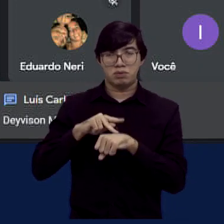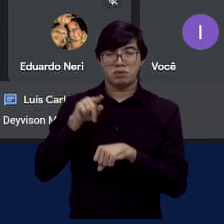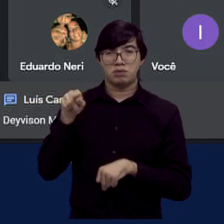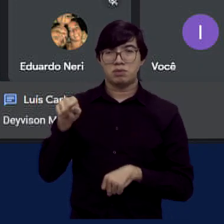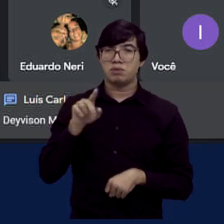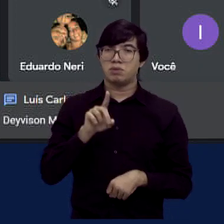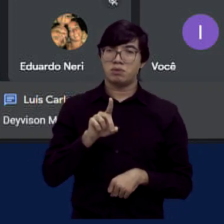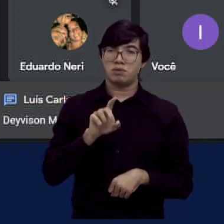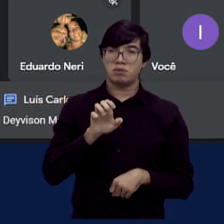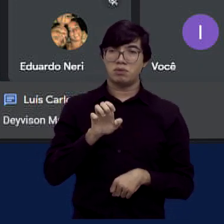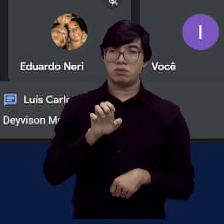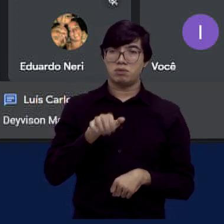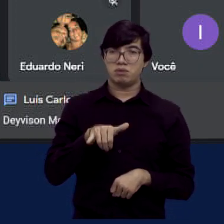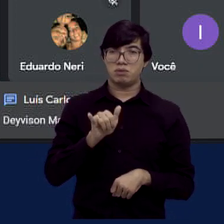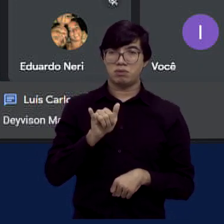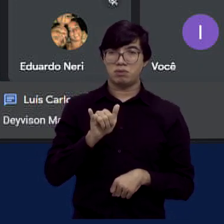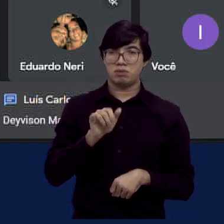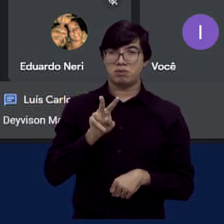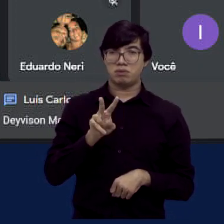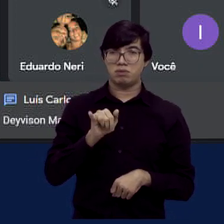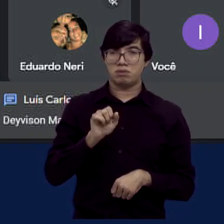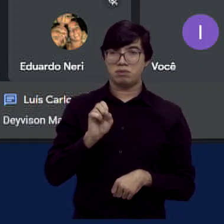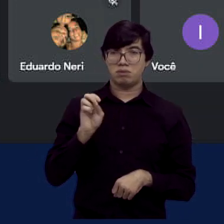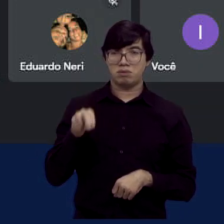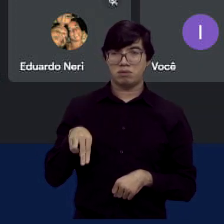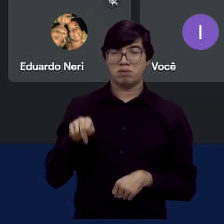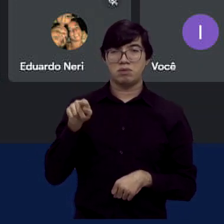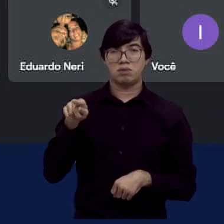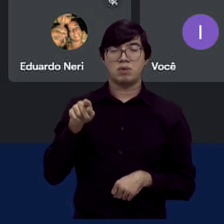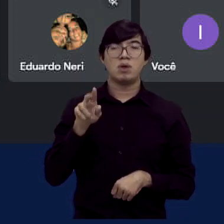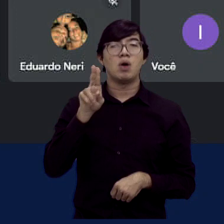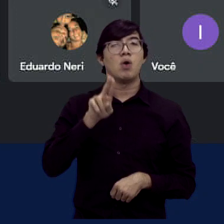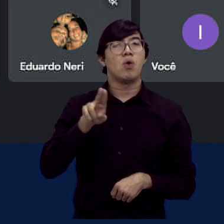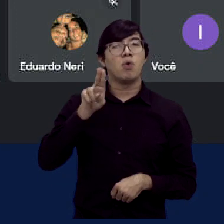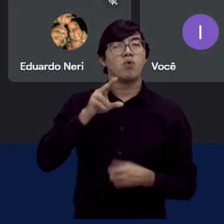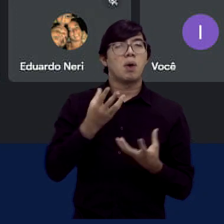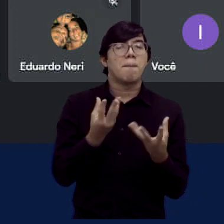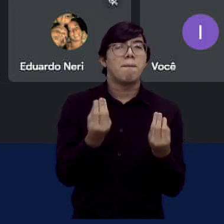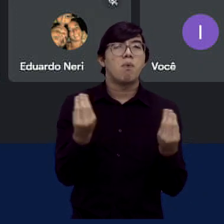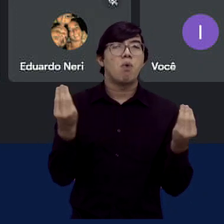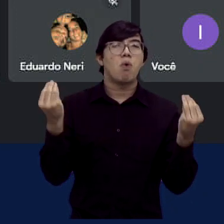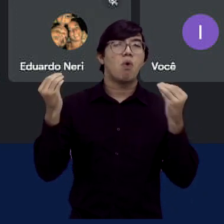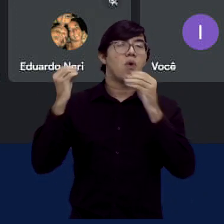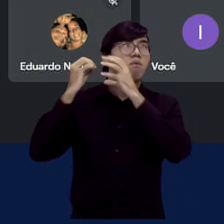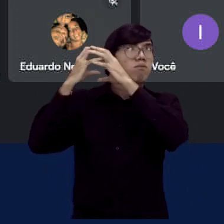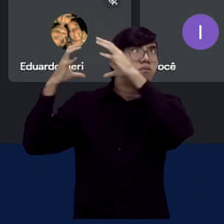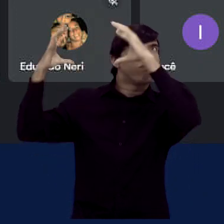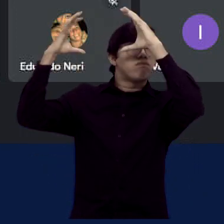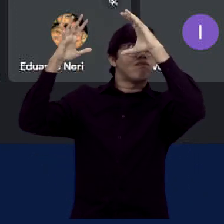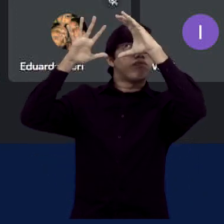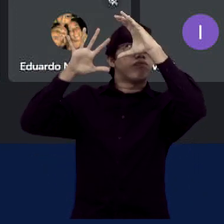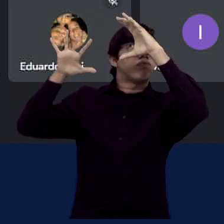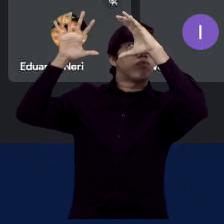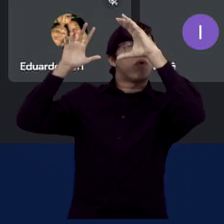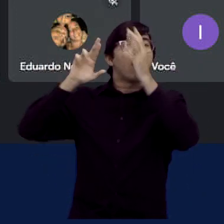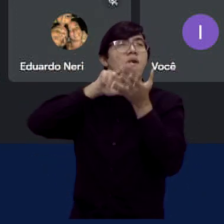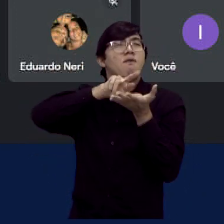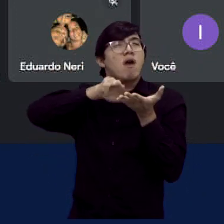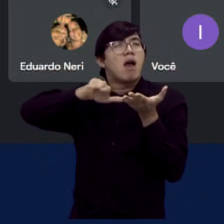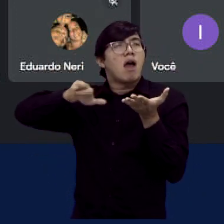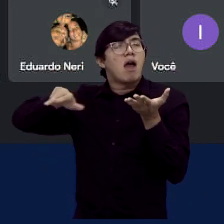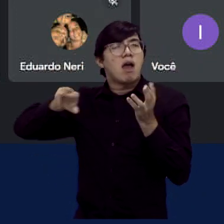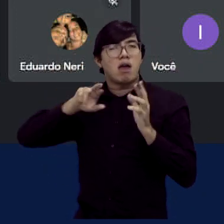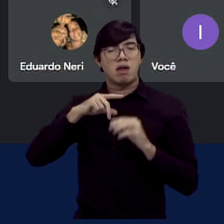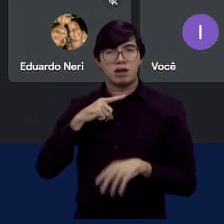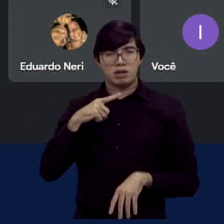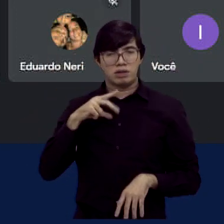Manes, ele utiliza muitos balões diferentes, sempre com intencionalidade narrativa. Eu estou vendo várias perguntas